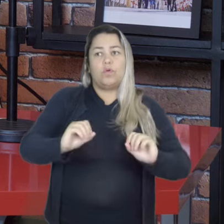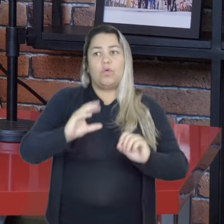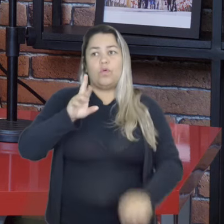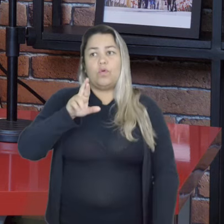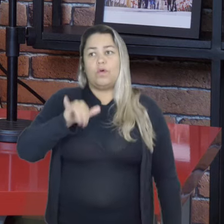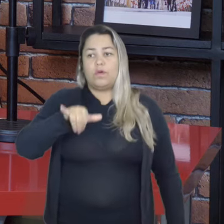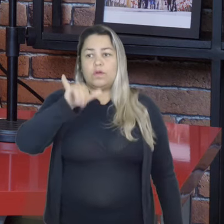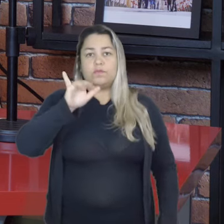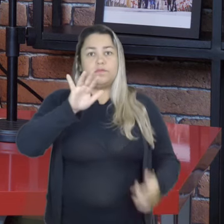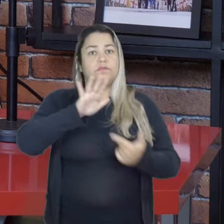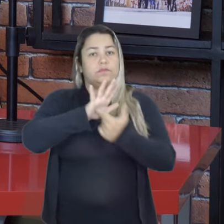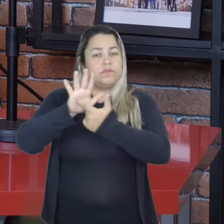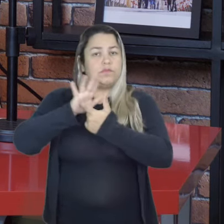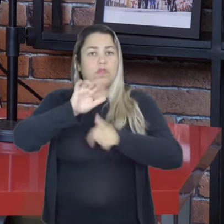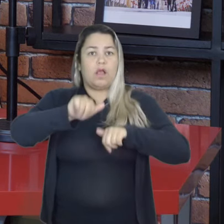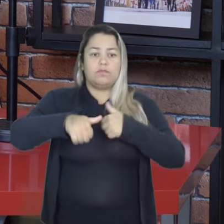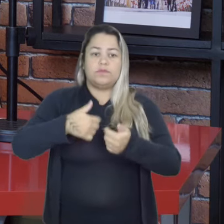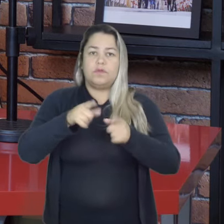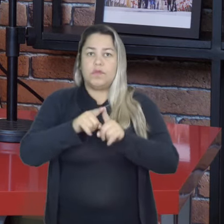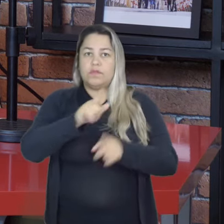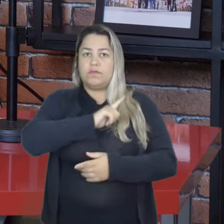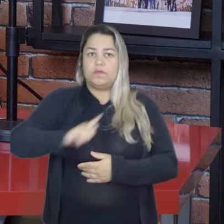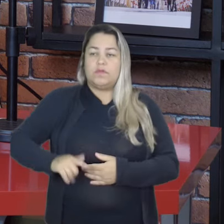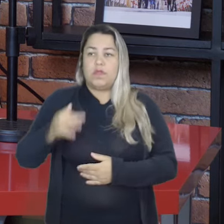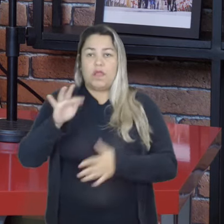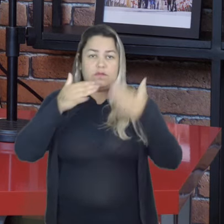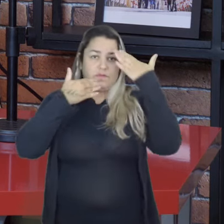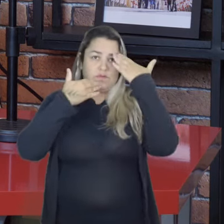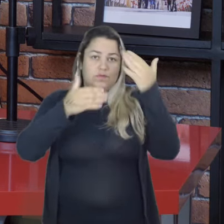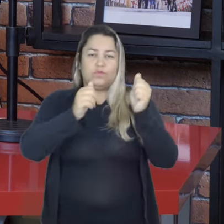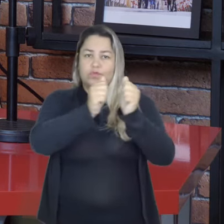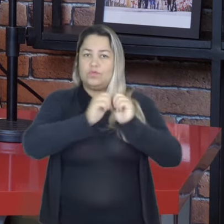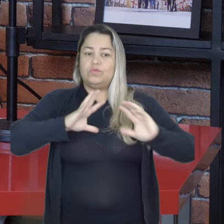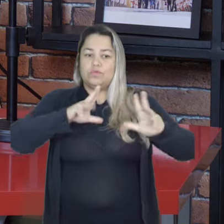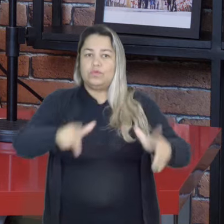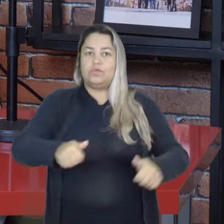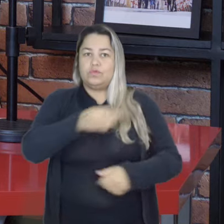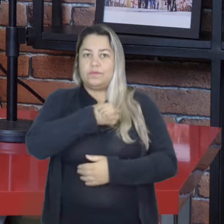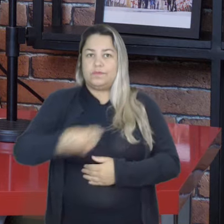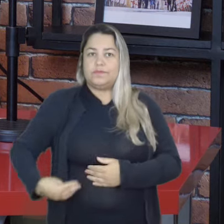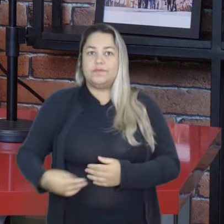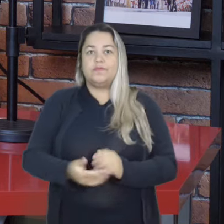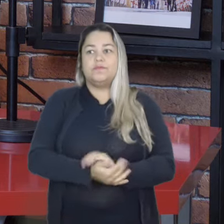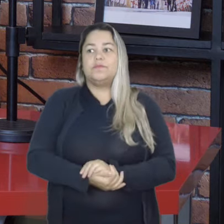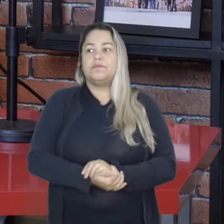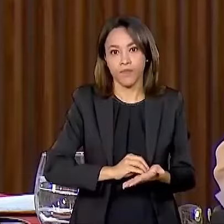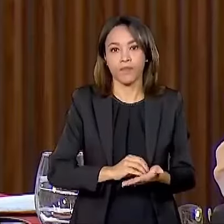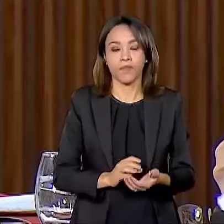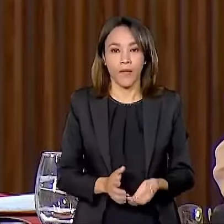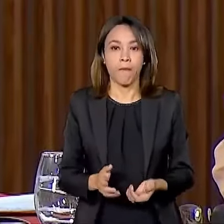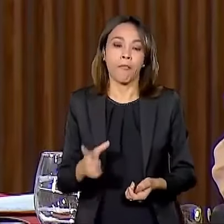ministro da Casa Civil, Rui Costa, apresentou um balanço de ações do governo federal e agradeceu o trabalho conjunto de todos os